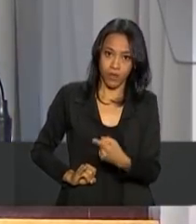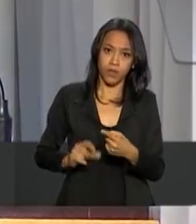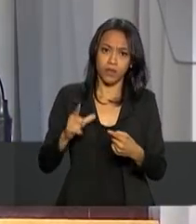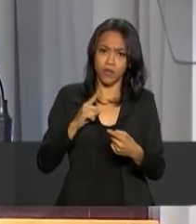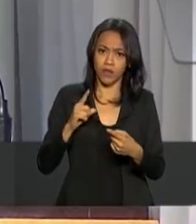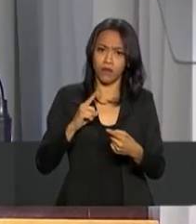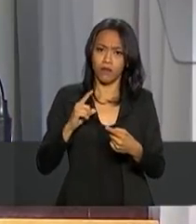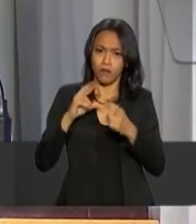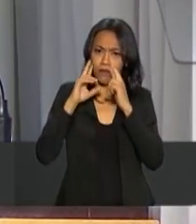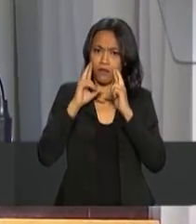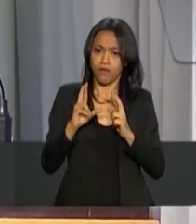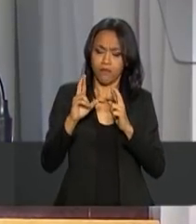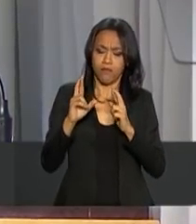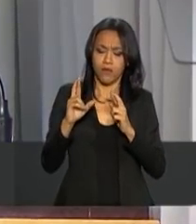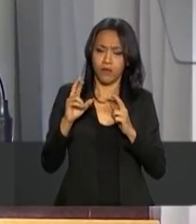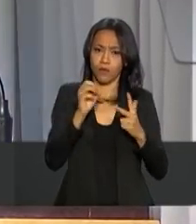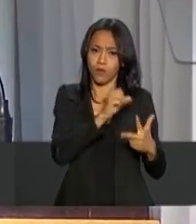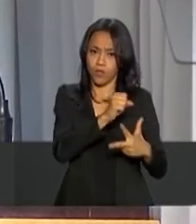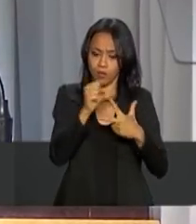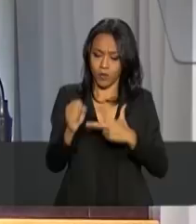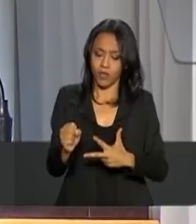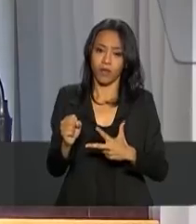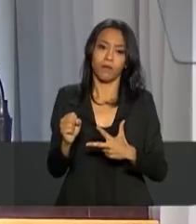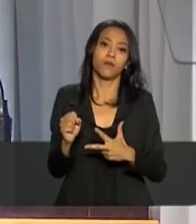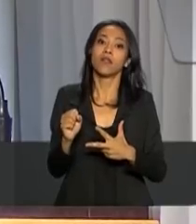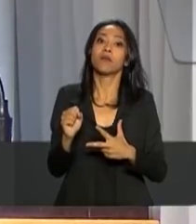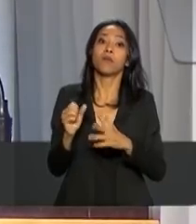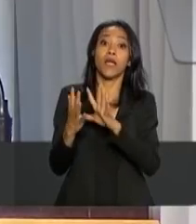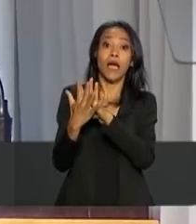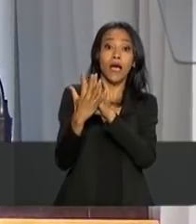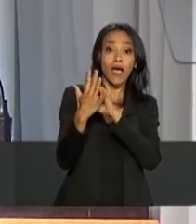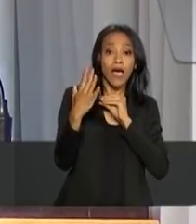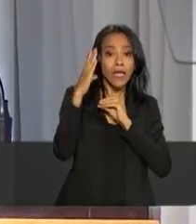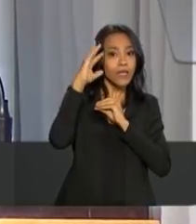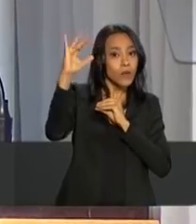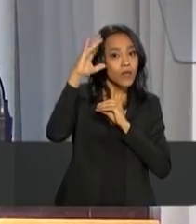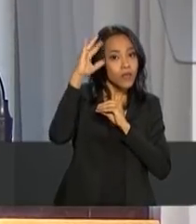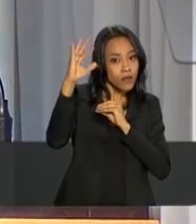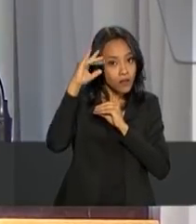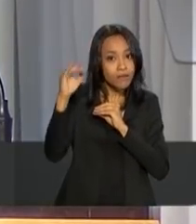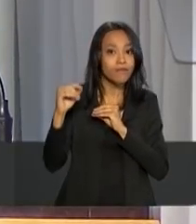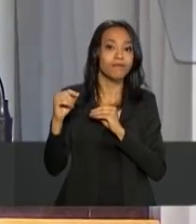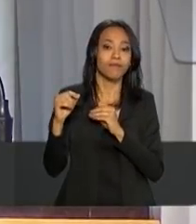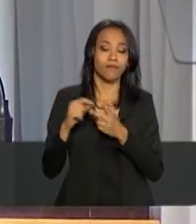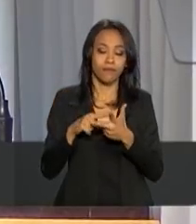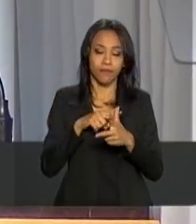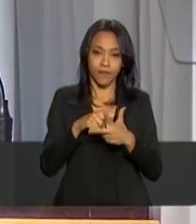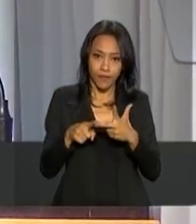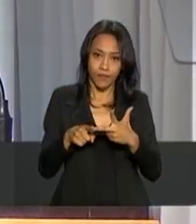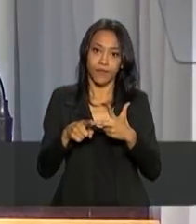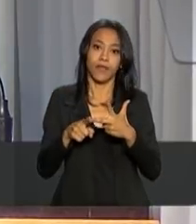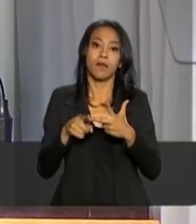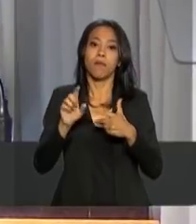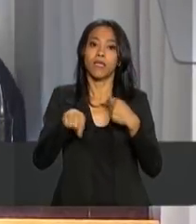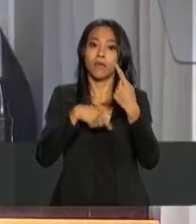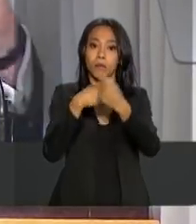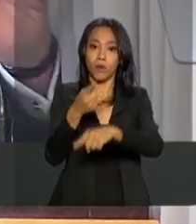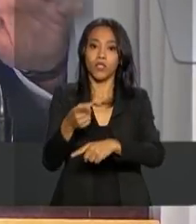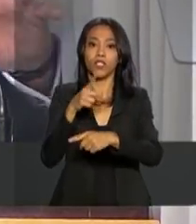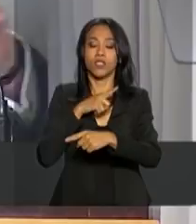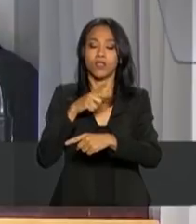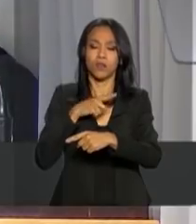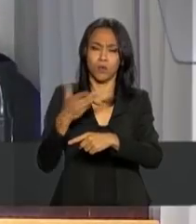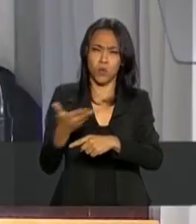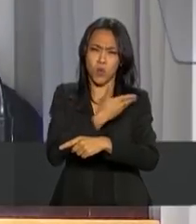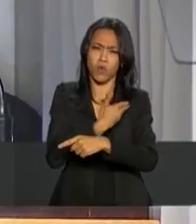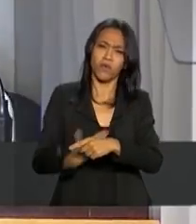demais poderes. Porque é interessante, adotou a teoria da tripartição do poder, mas, ao mesmo tempo, adotou um critério chamado Estado absolutista, que estava morrendo lá